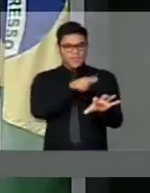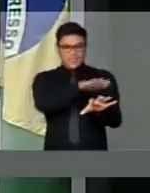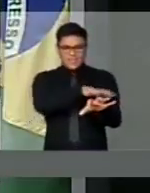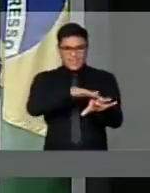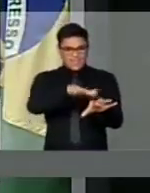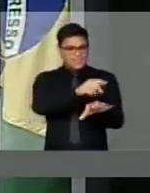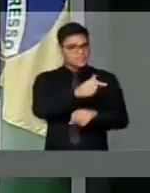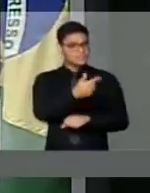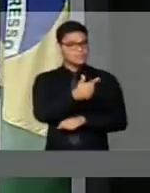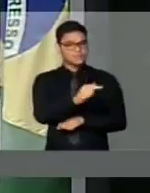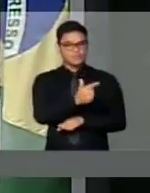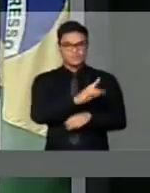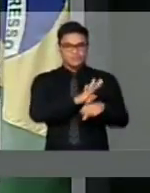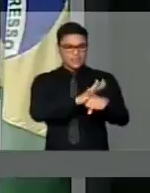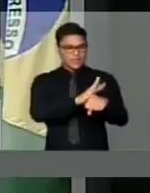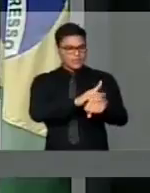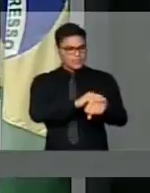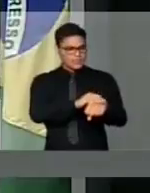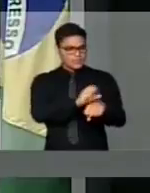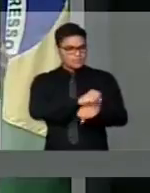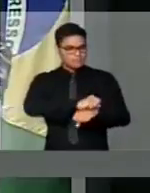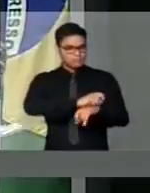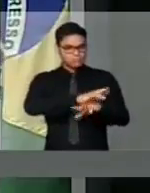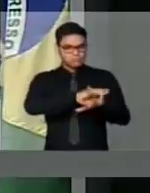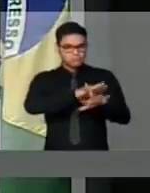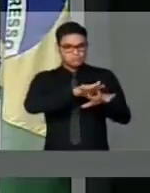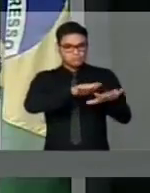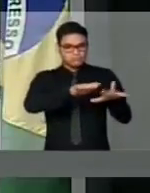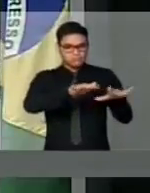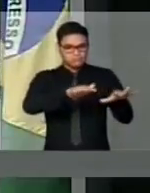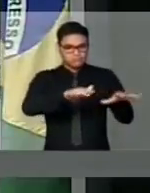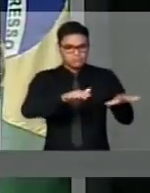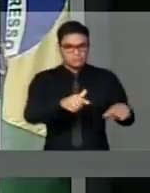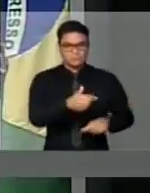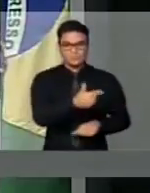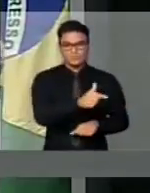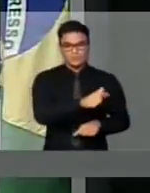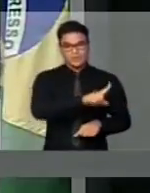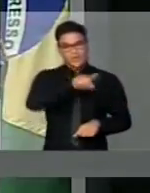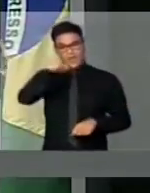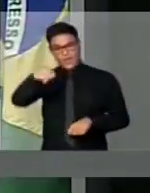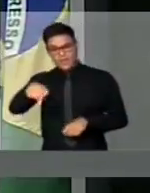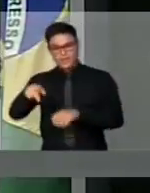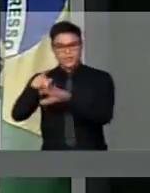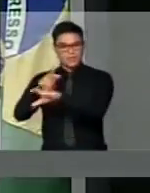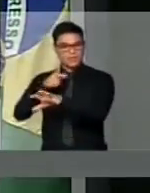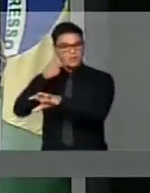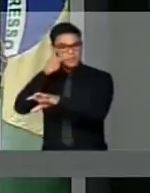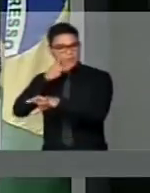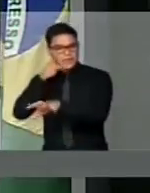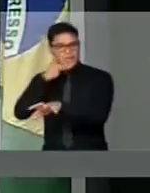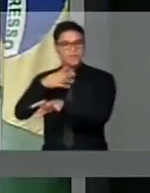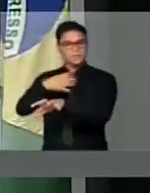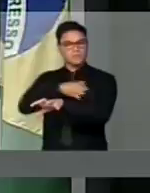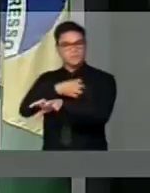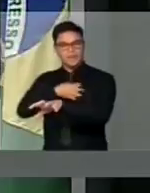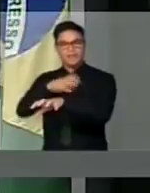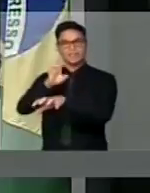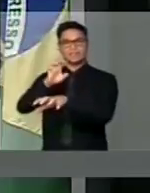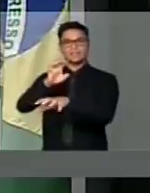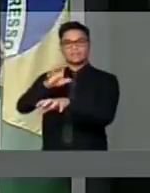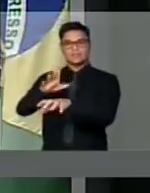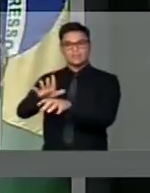o surto dessas doenças como estamos vivendo nós, em Pernambuco, na Paraíba, na Bahia, nos estados